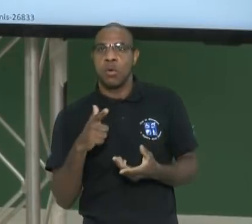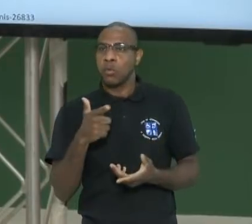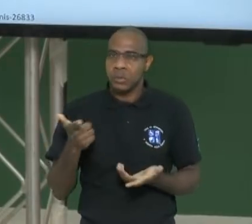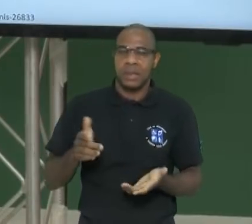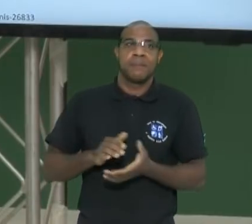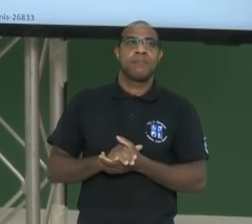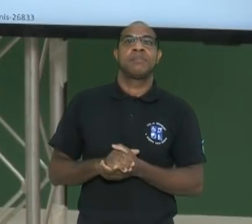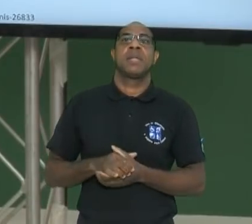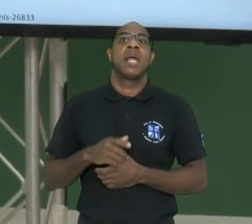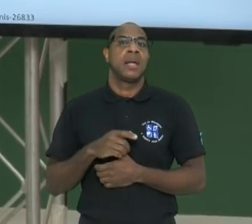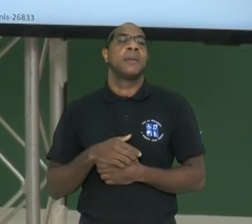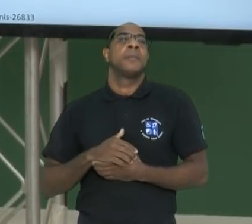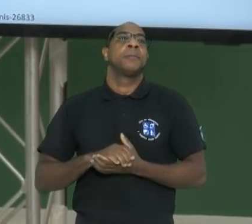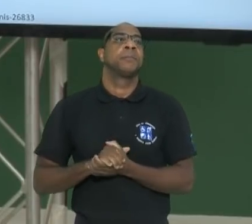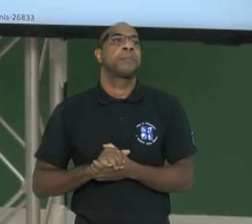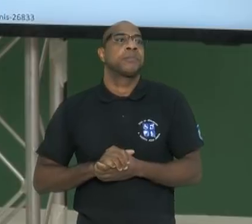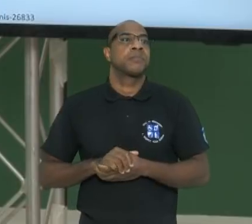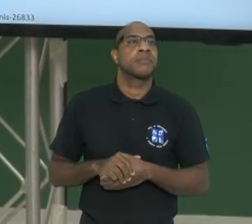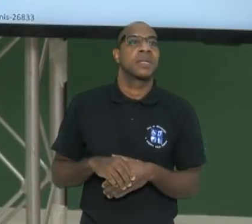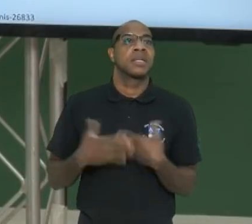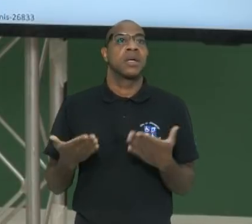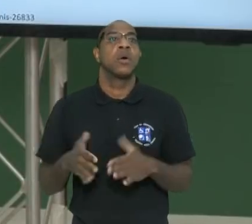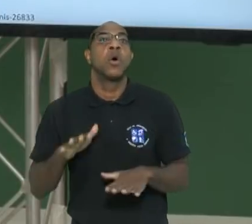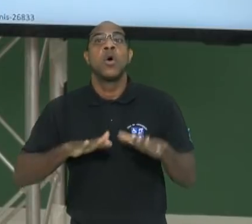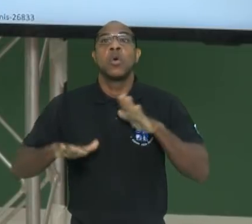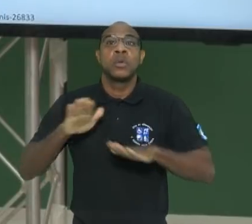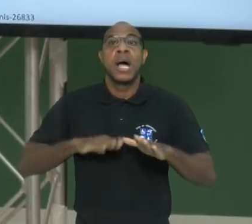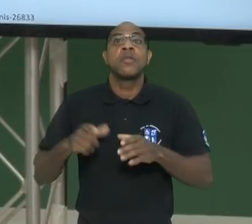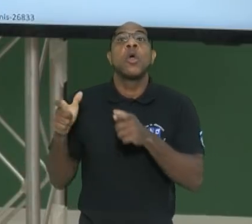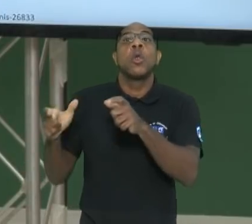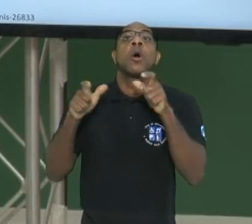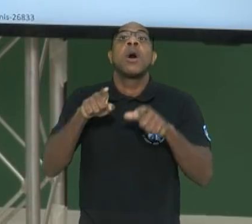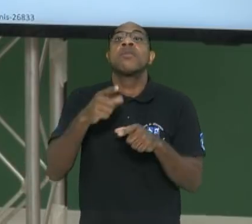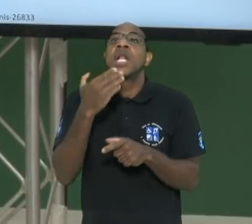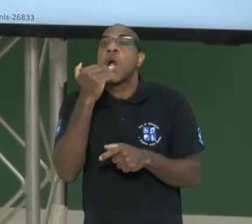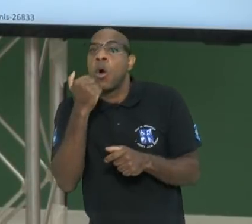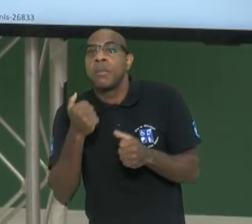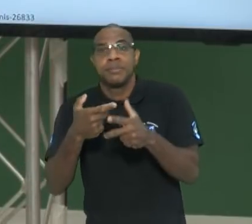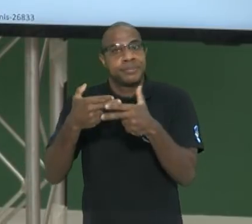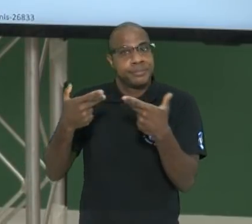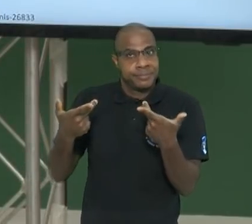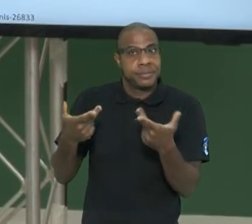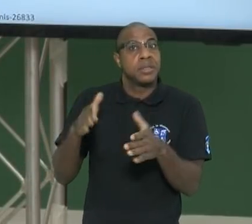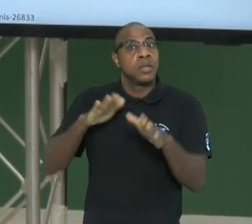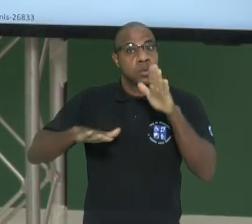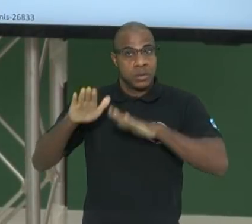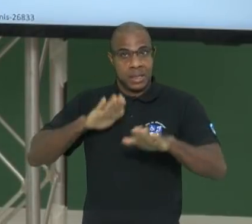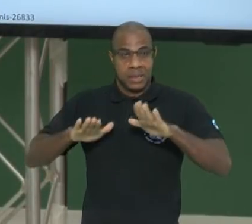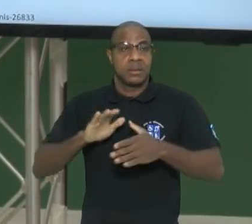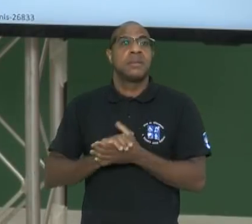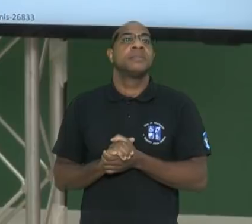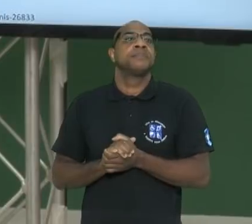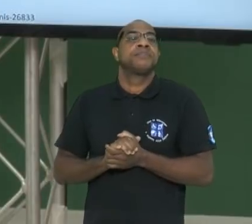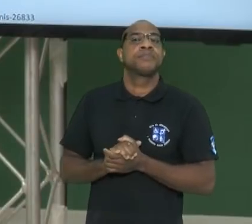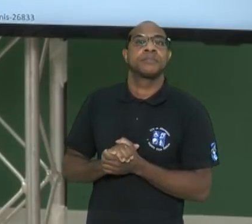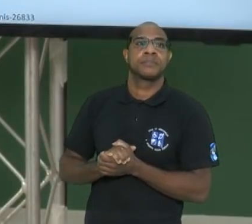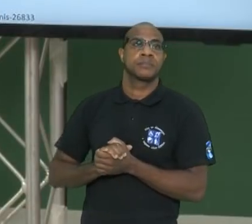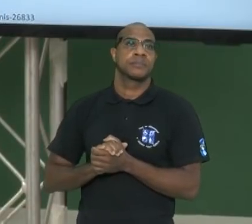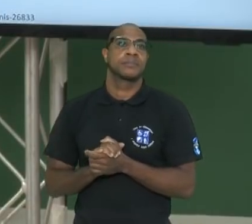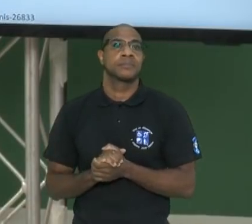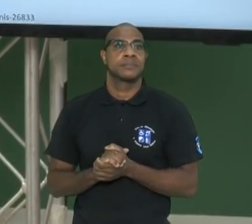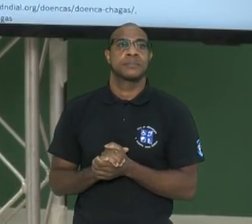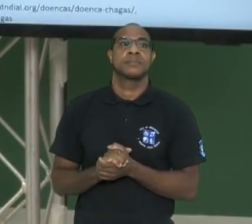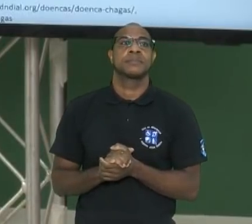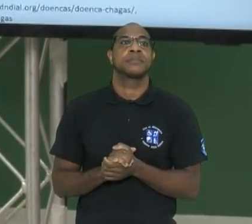os locais onde a gente para tomar um caldo de cana e para comer alimentos como o açaí, por exemplo.